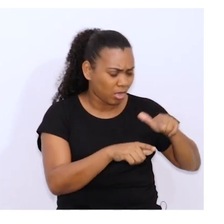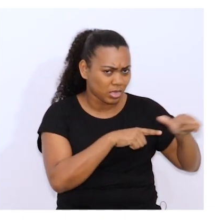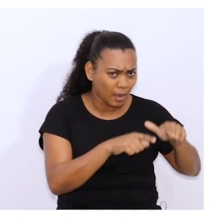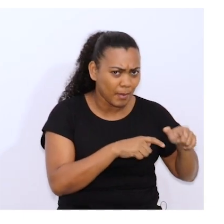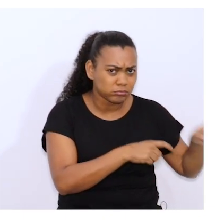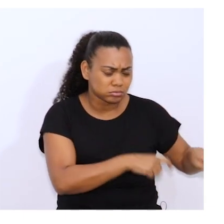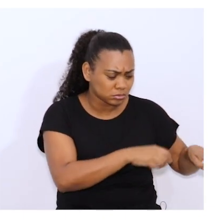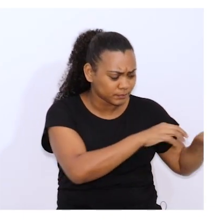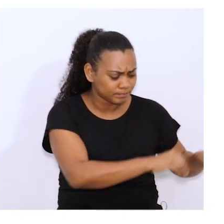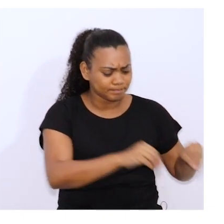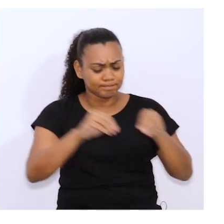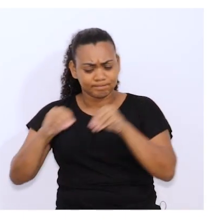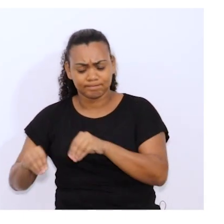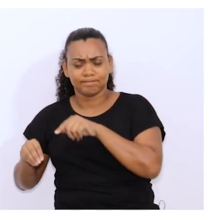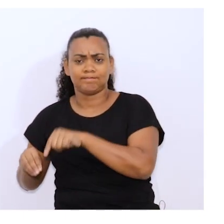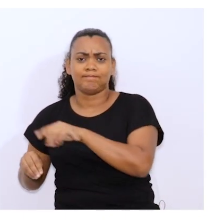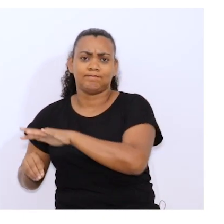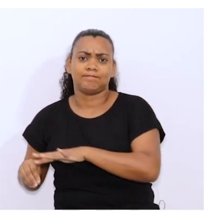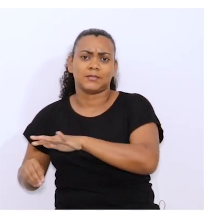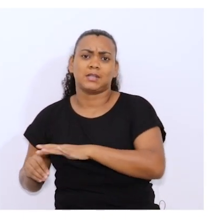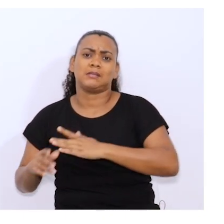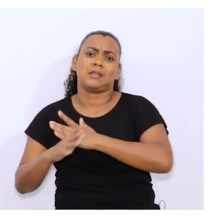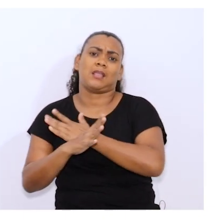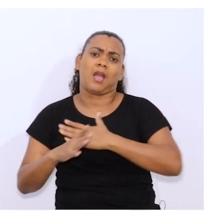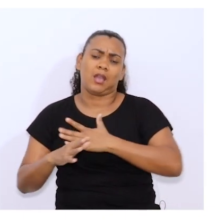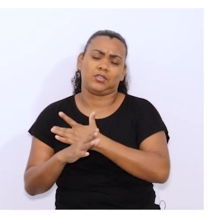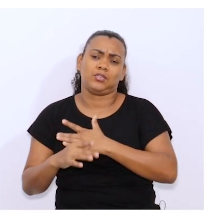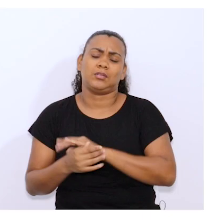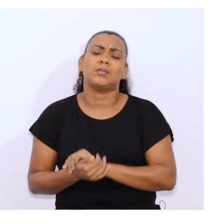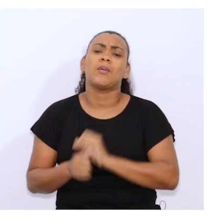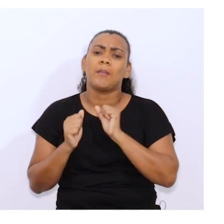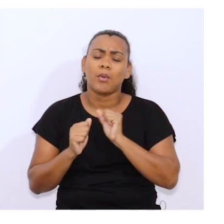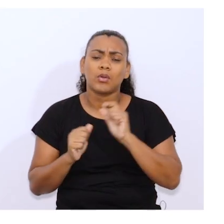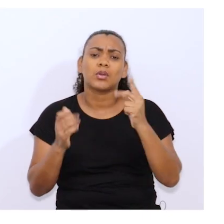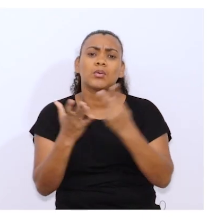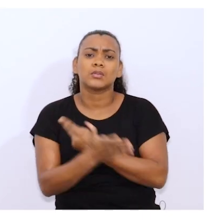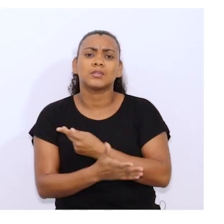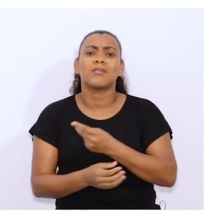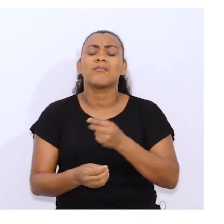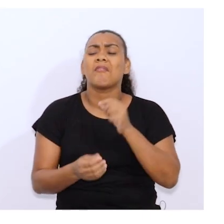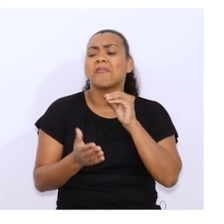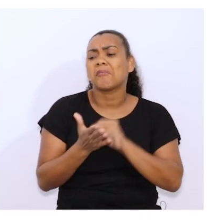que saem do campo com destino aos centros urbanos. Isso pode ocorrer por